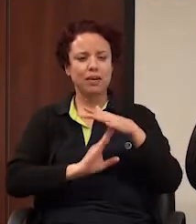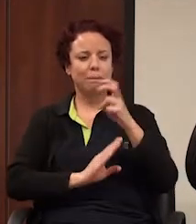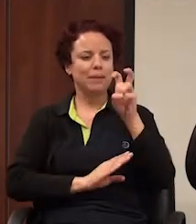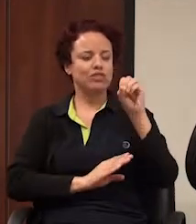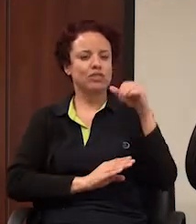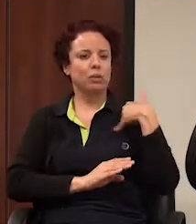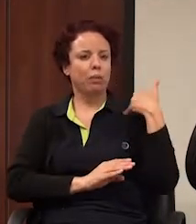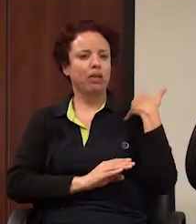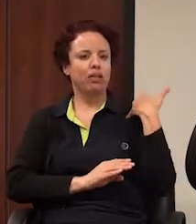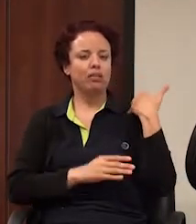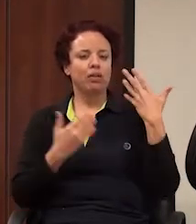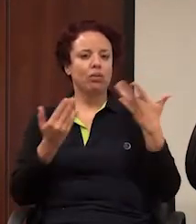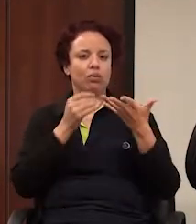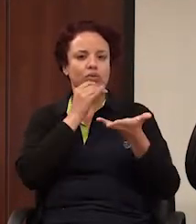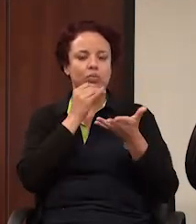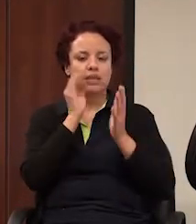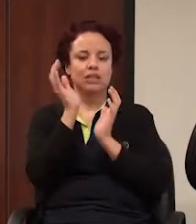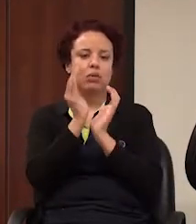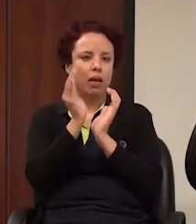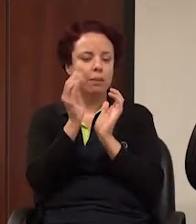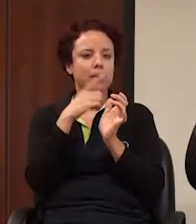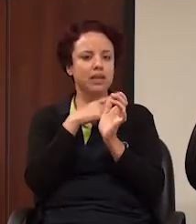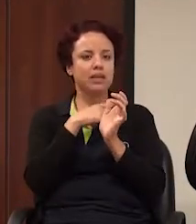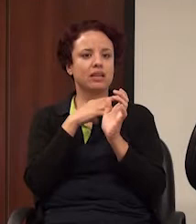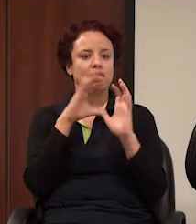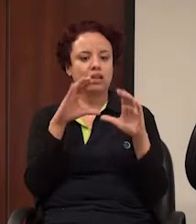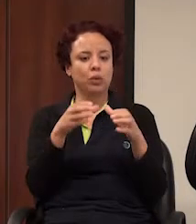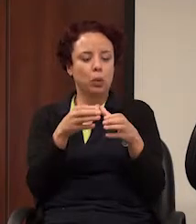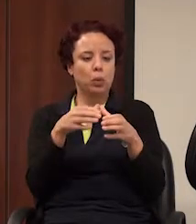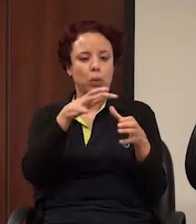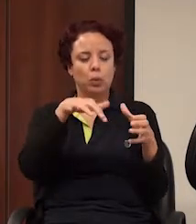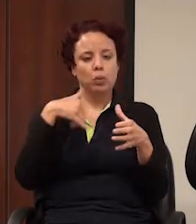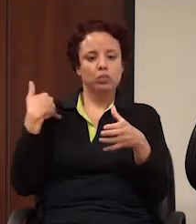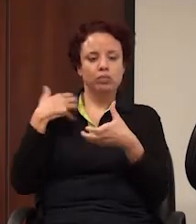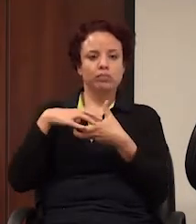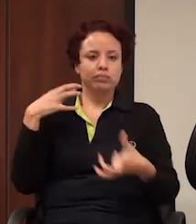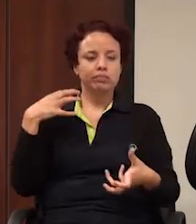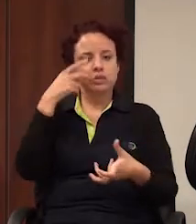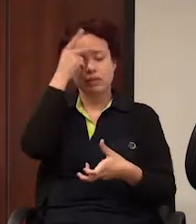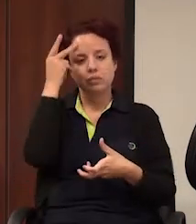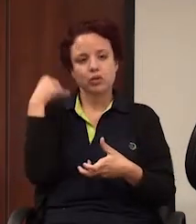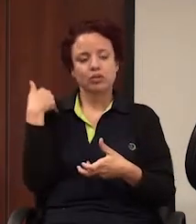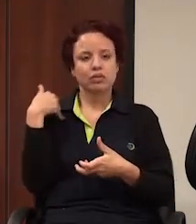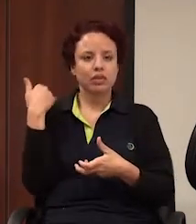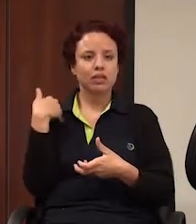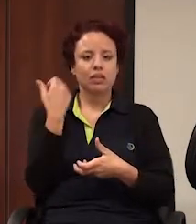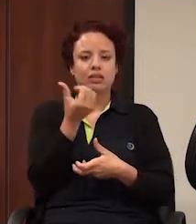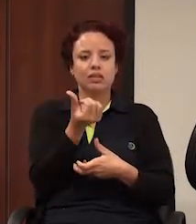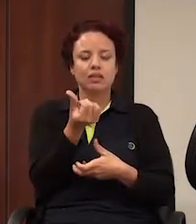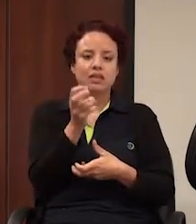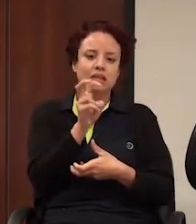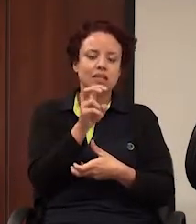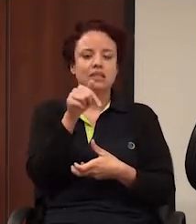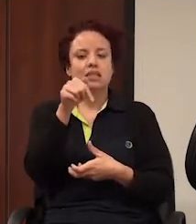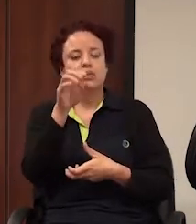anos, hoje, por exemplo, na PAI, nós temos uma sessão de envelhecimento em que as pessoas estão esbarrando ali seus